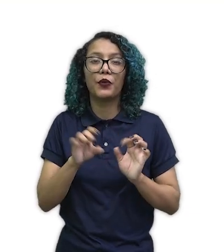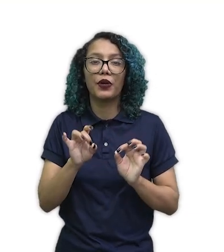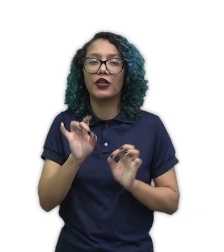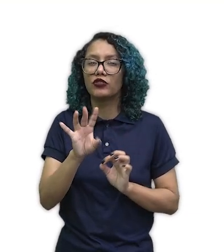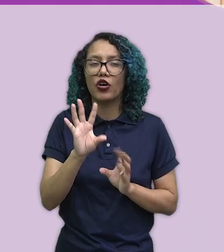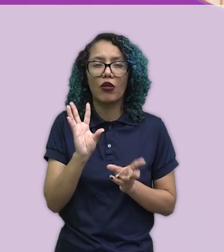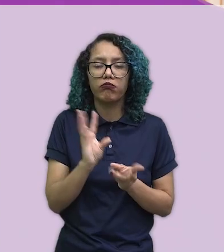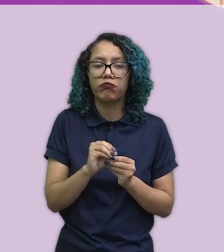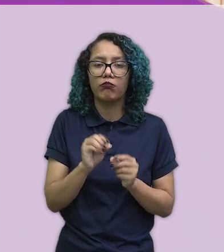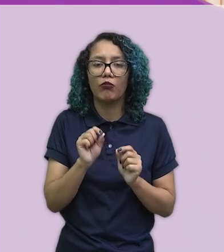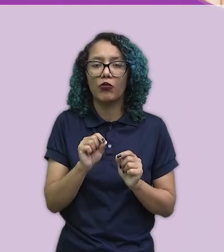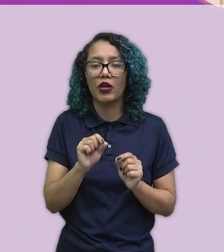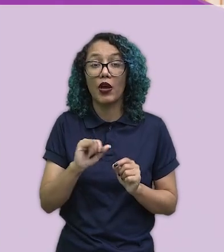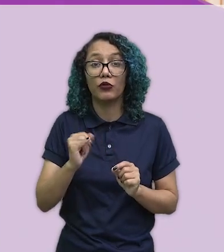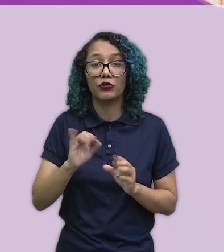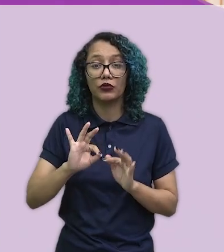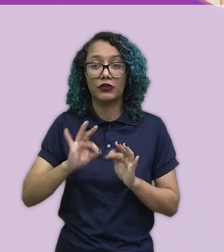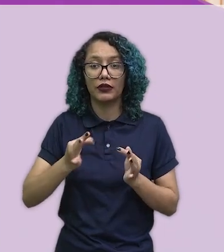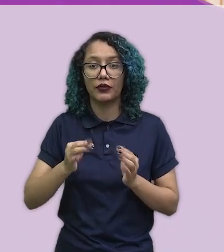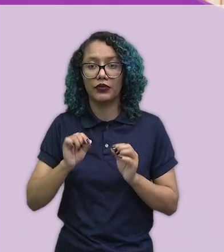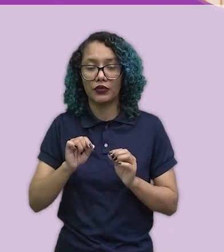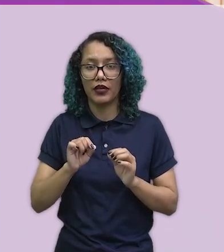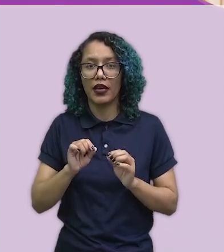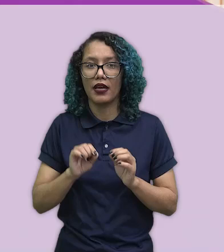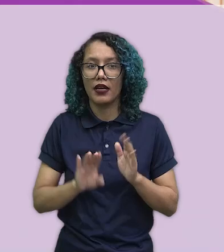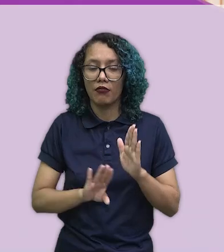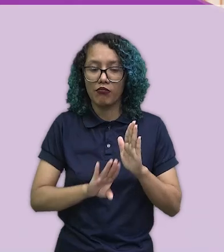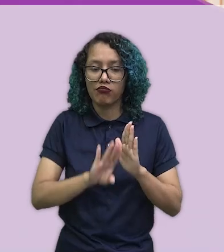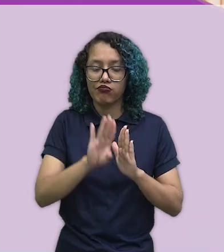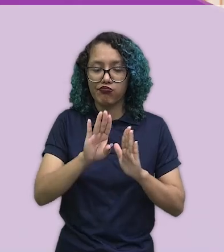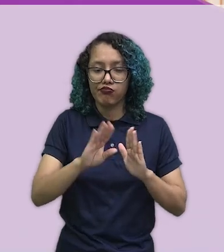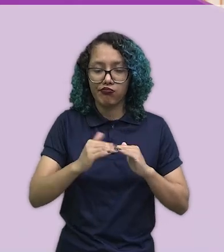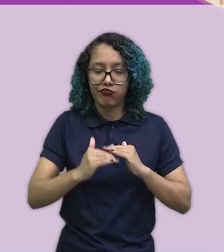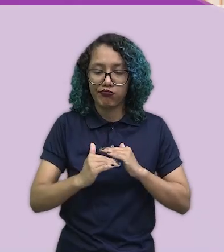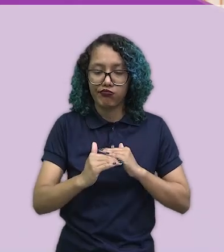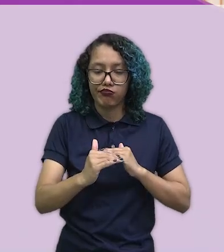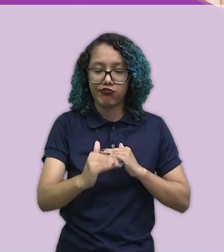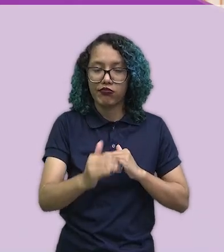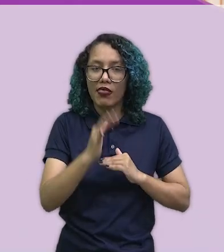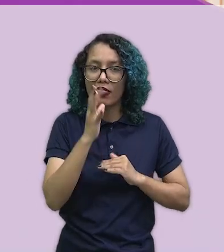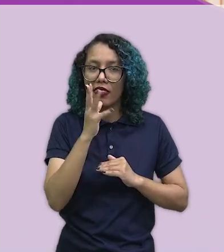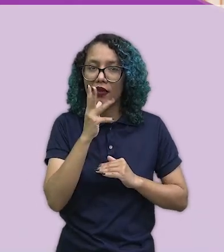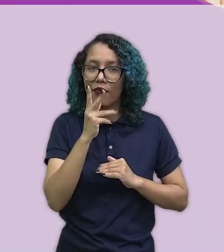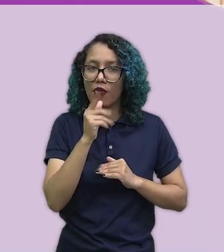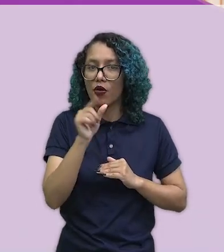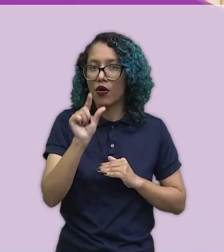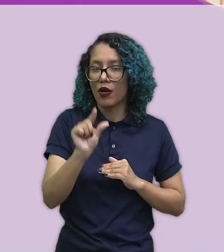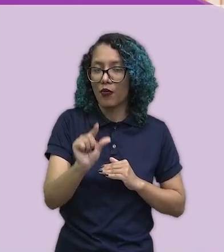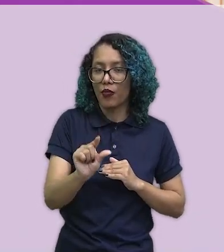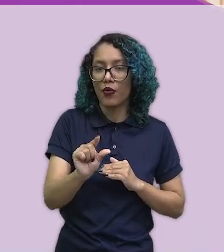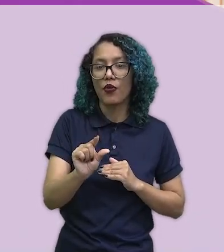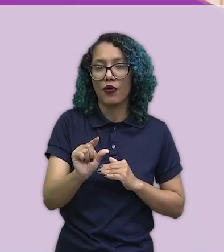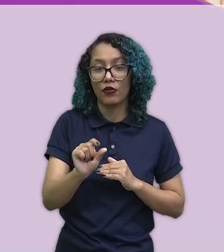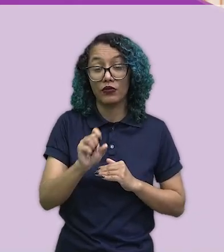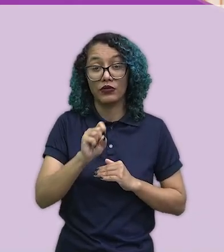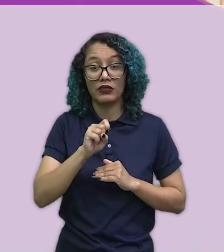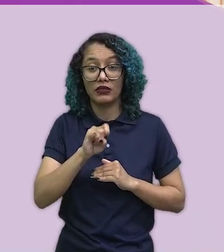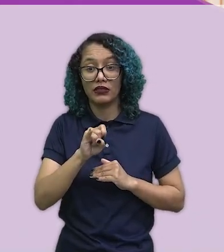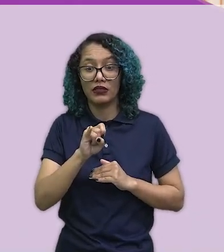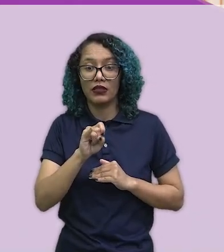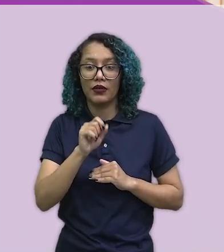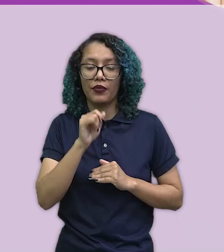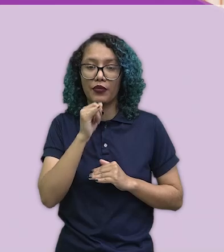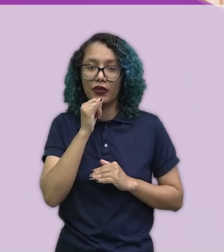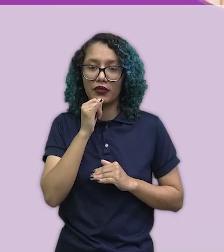fechar nossa aula, de juros simples é um crescimento linear, ele cresce mais devagar, né? Cresce menos do que se tiver um investimento aí